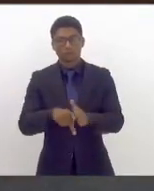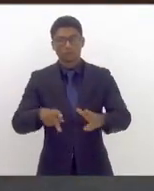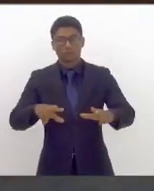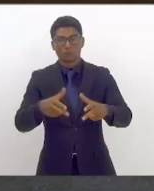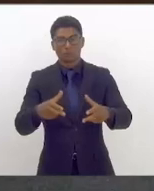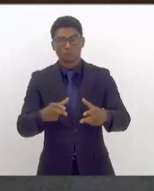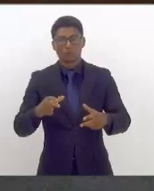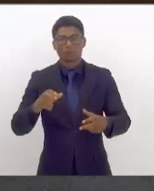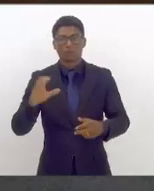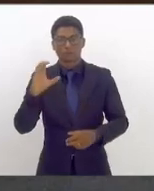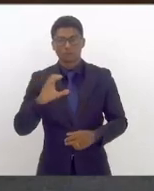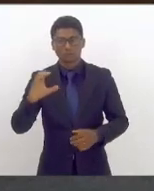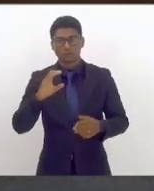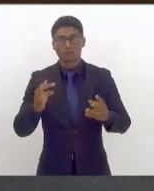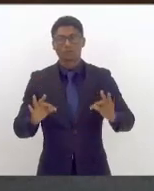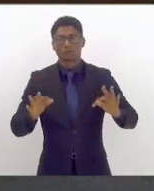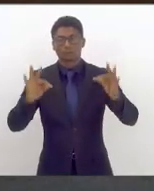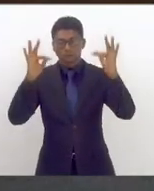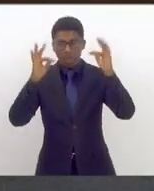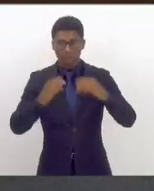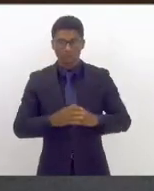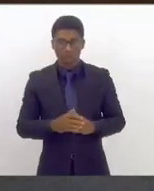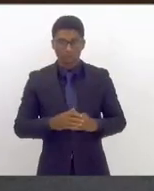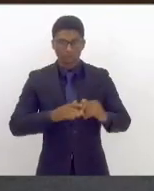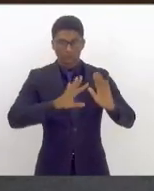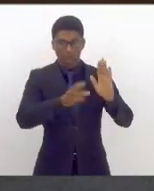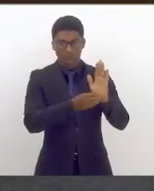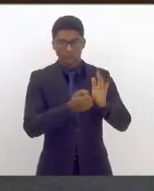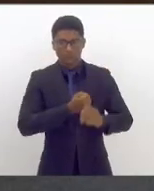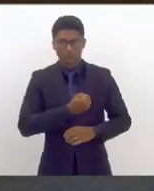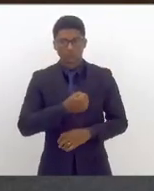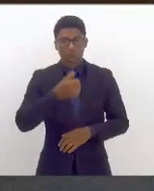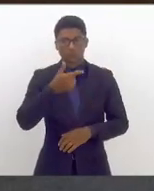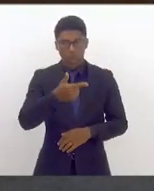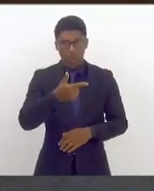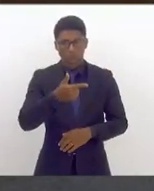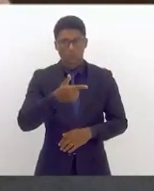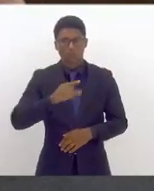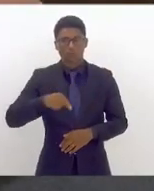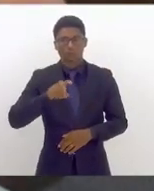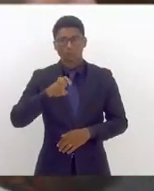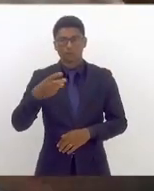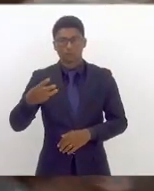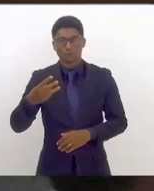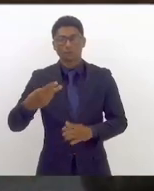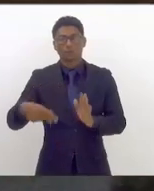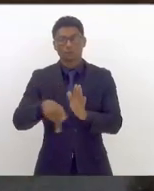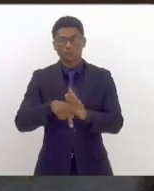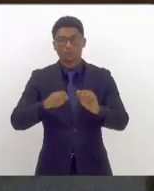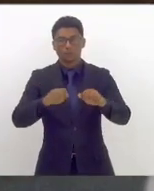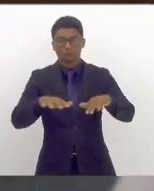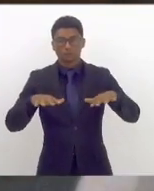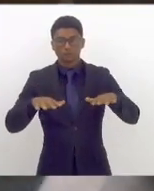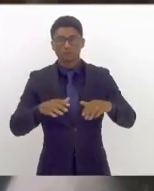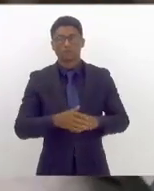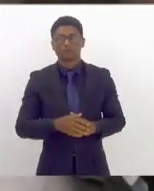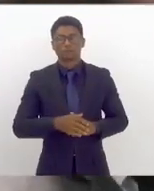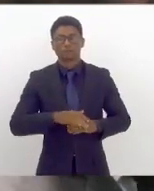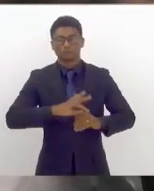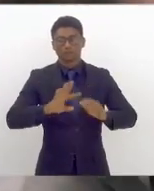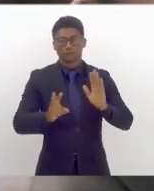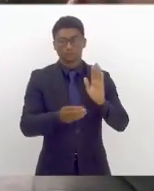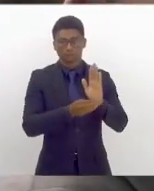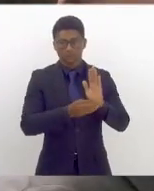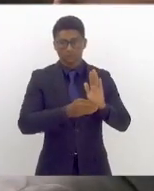e tecnologia favoráveis emendas 2 e 53 de plenário favorável com subment